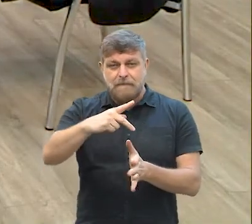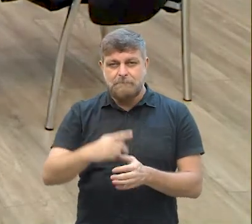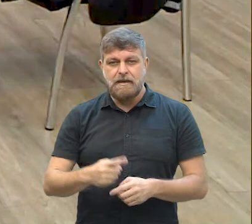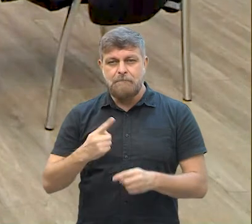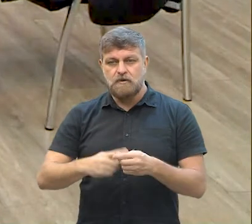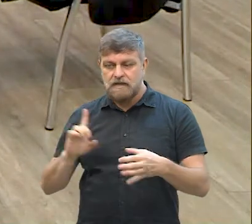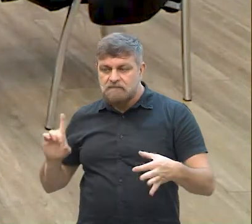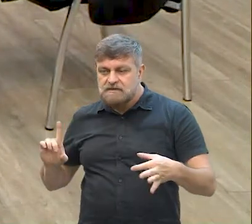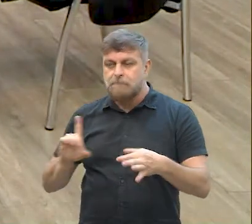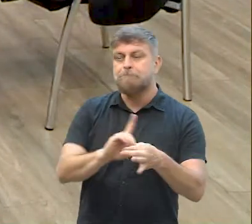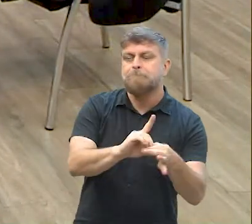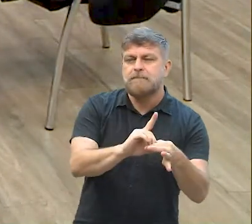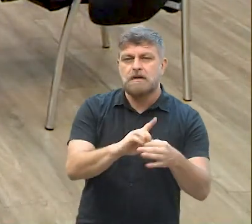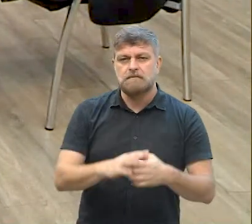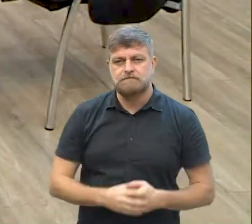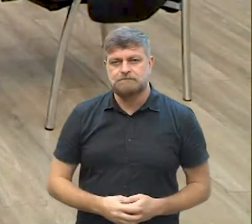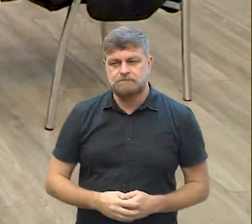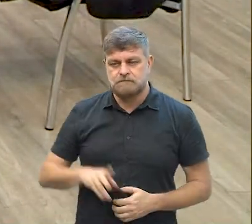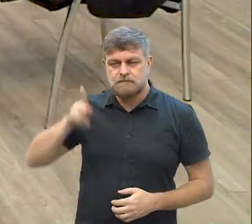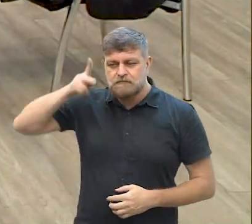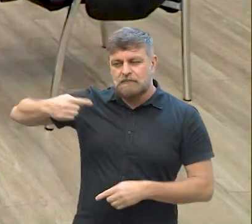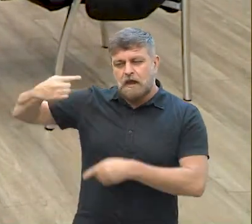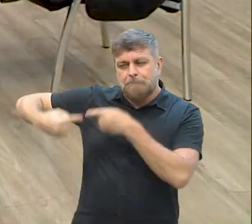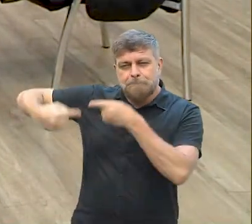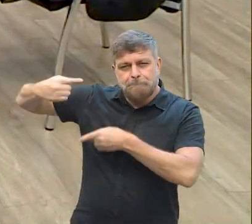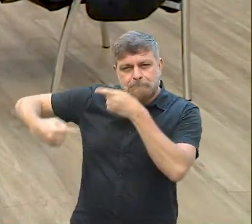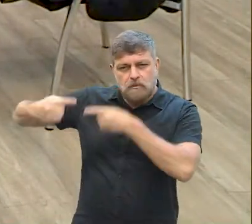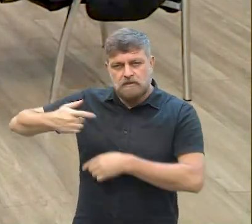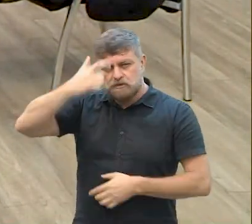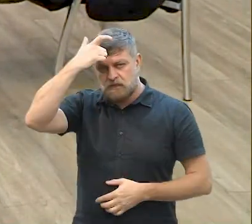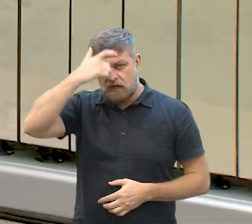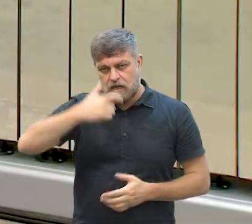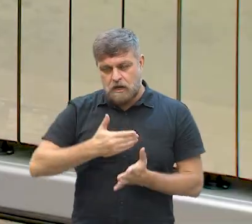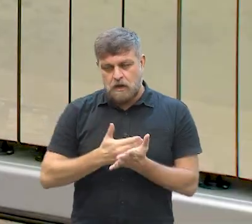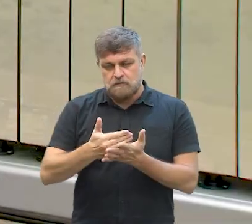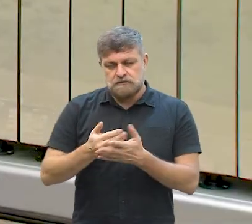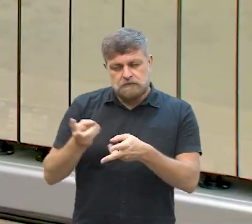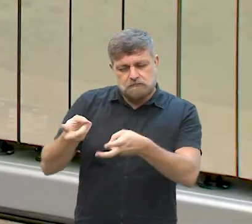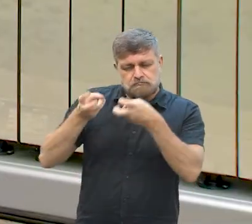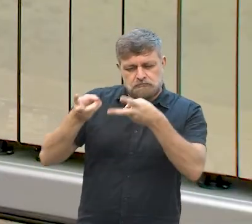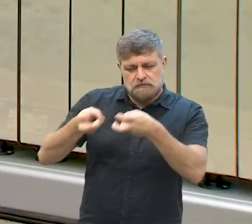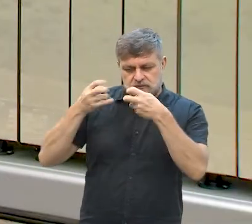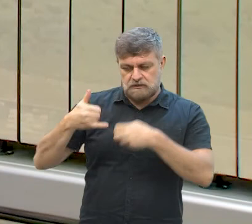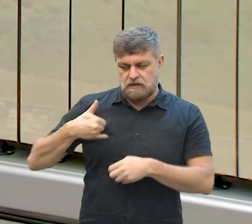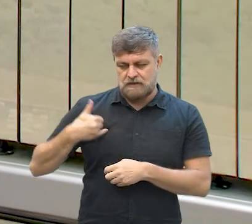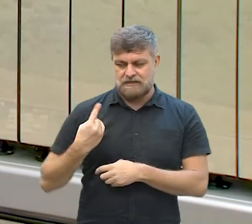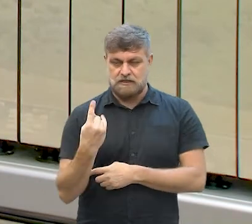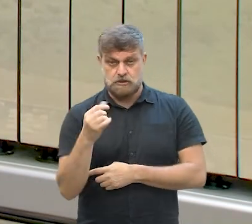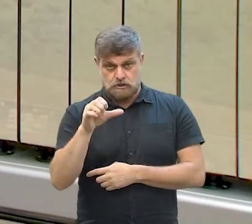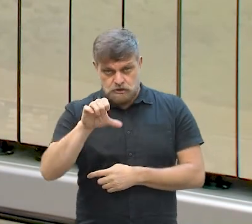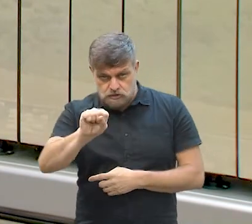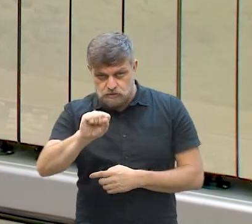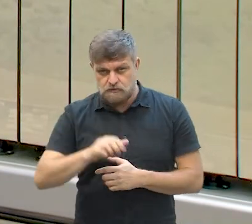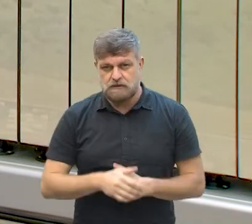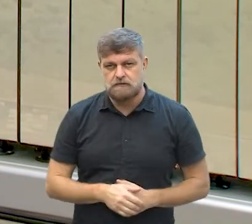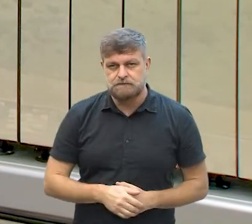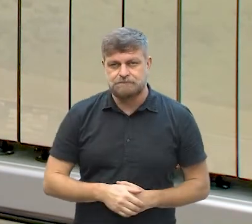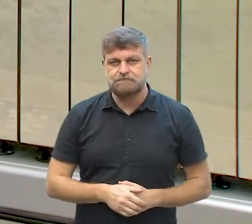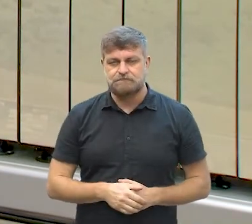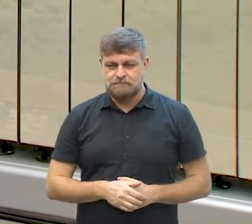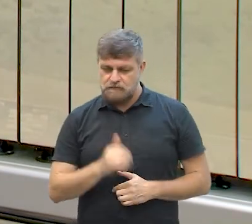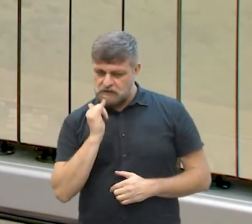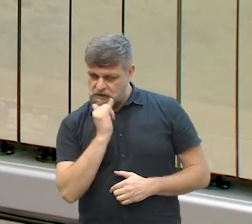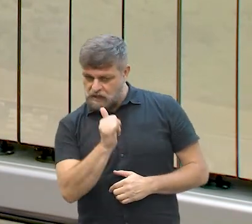ao PP e por que entrar na política? Política, na verdade, eu comecei a ter essa percepção com 18 anos.